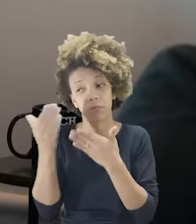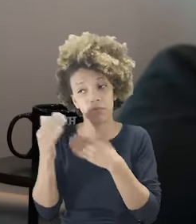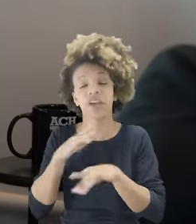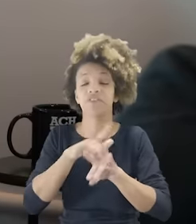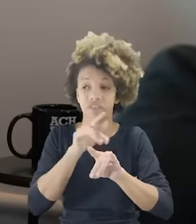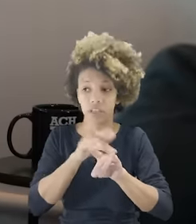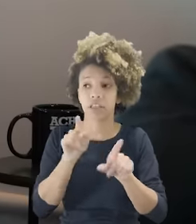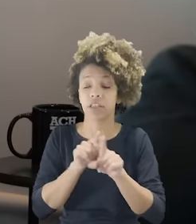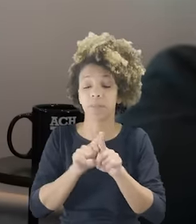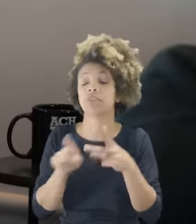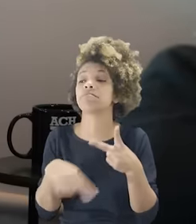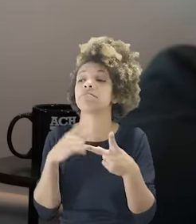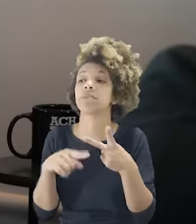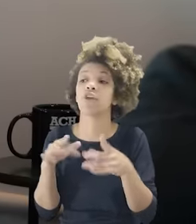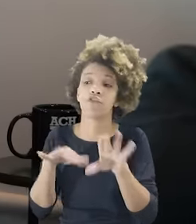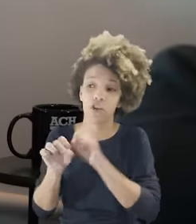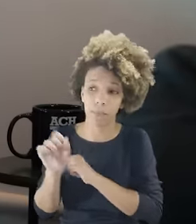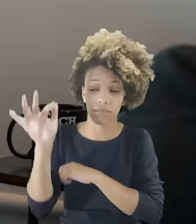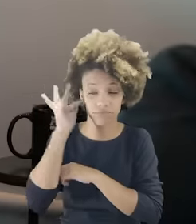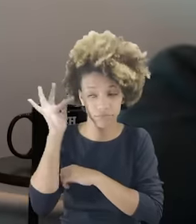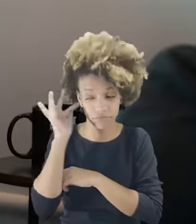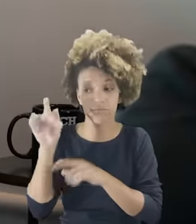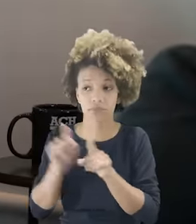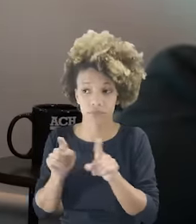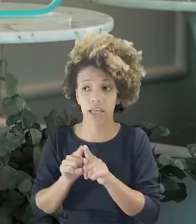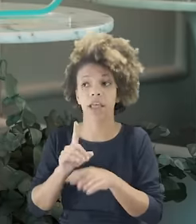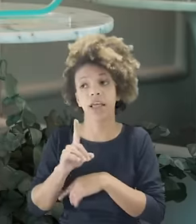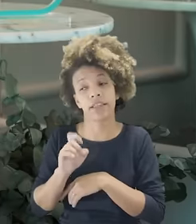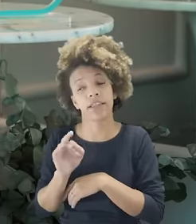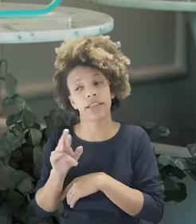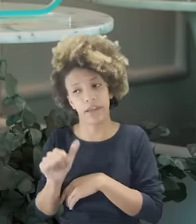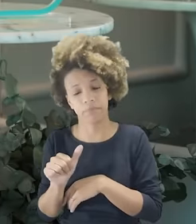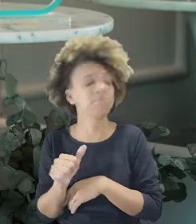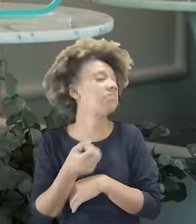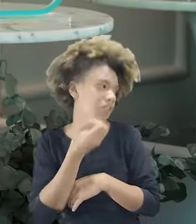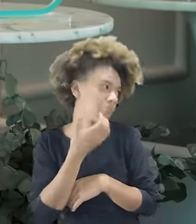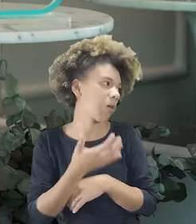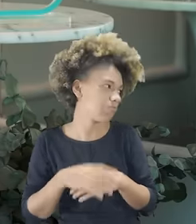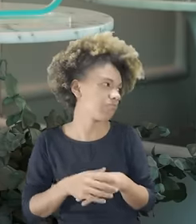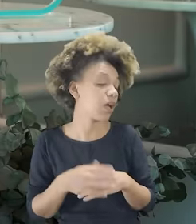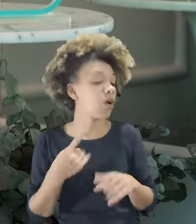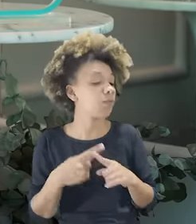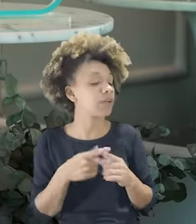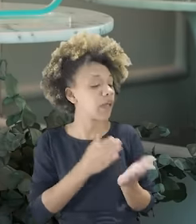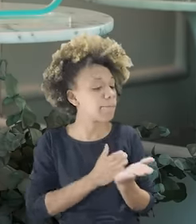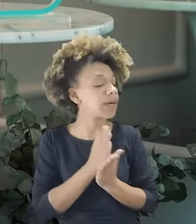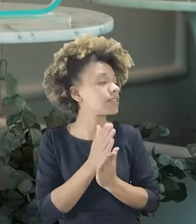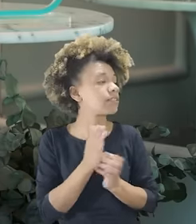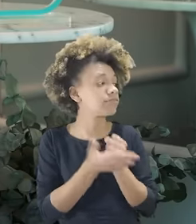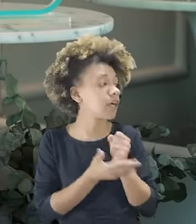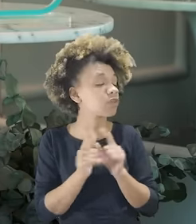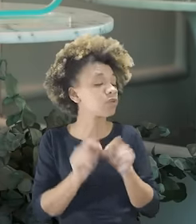psicanálise vegana Ok em um dos grandes acadêmicos mais pensadores da start Que bom ouvir isso porque a sua linha ela é baseada